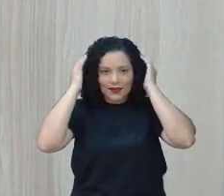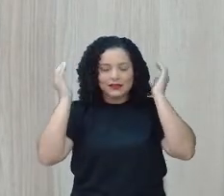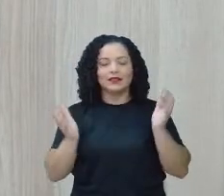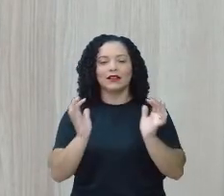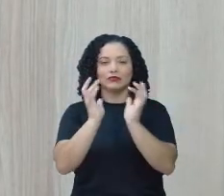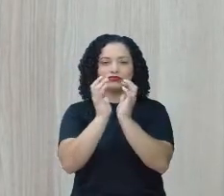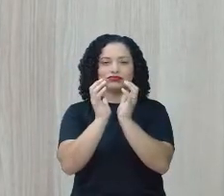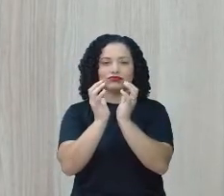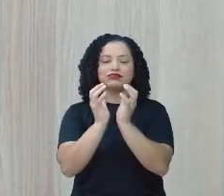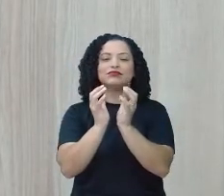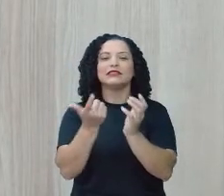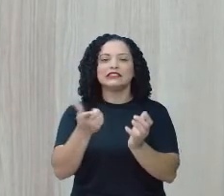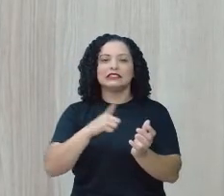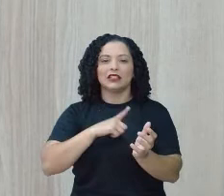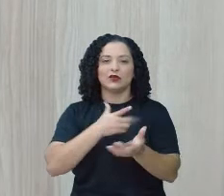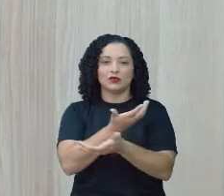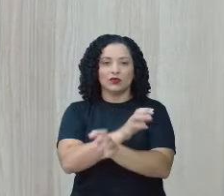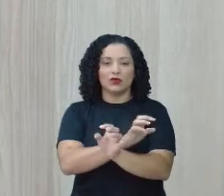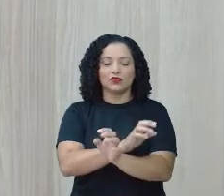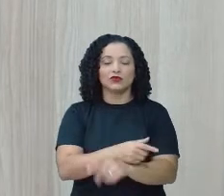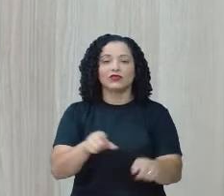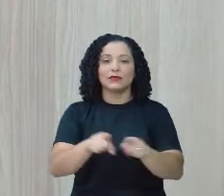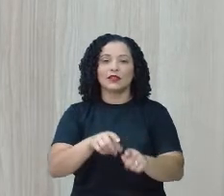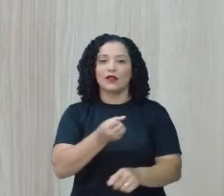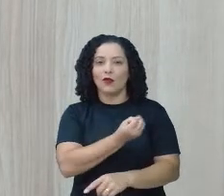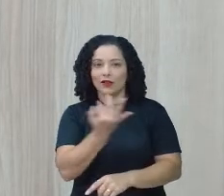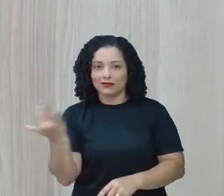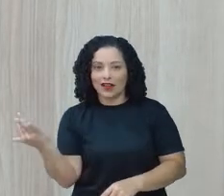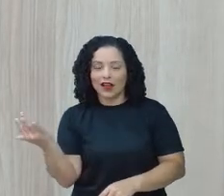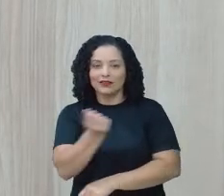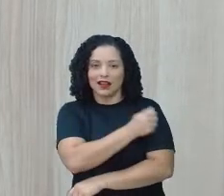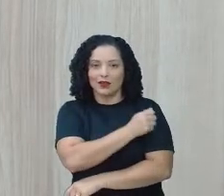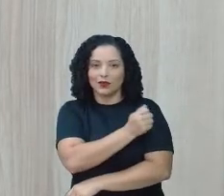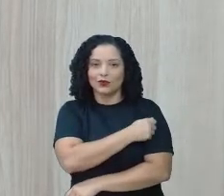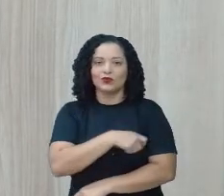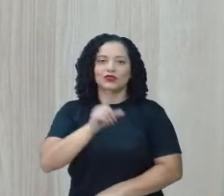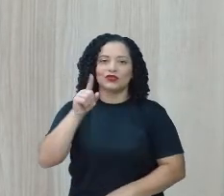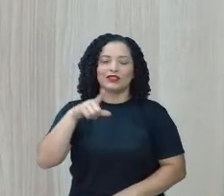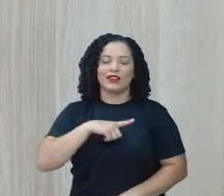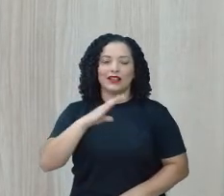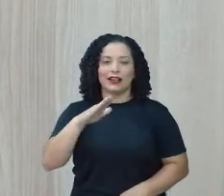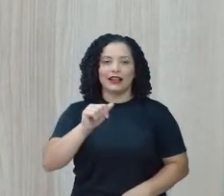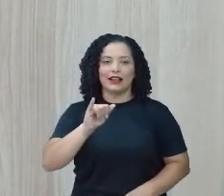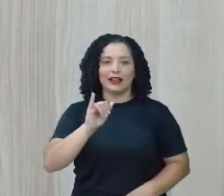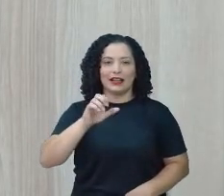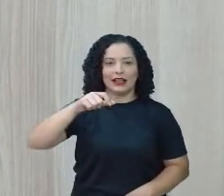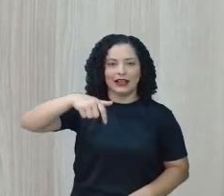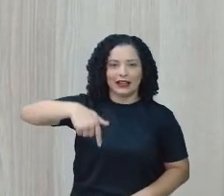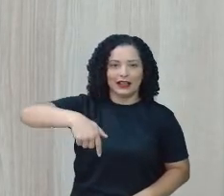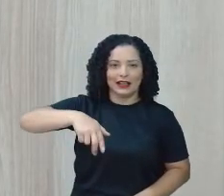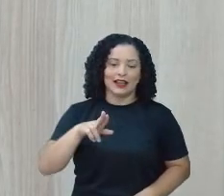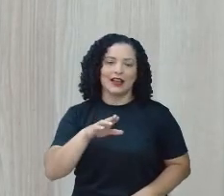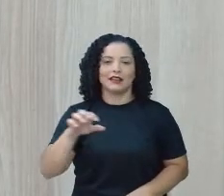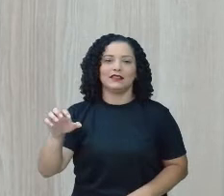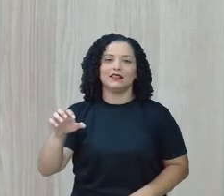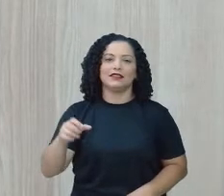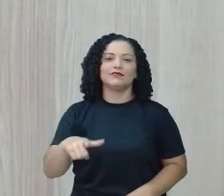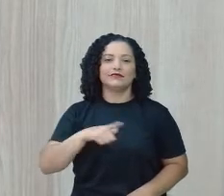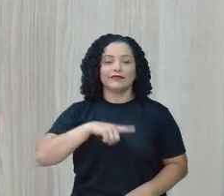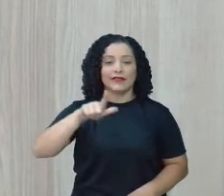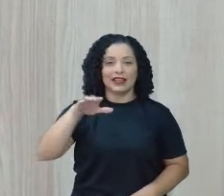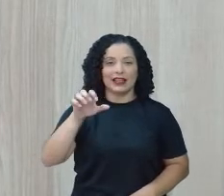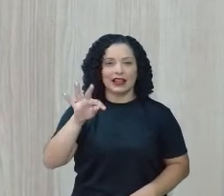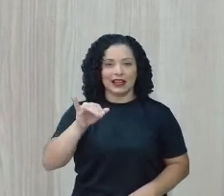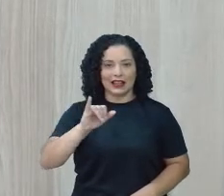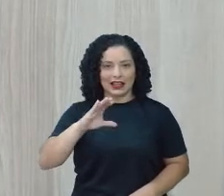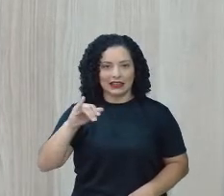também uma quantidade boa de alunos. Apareceu aqui Kaique, da Escola Antônio Farias Filho. Nós temos Letícia e